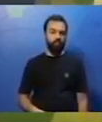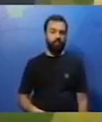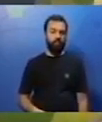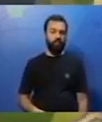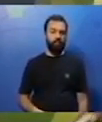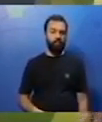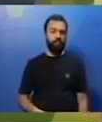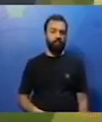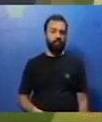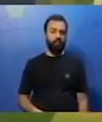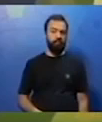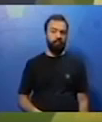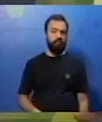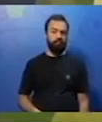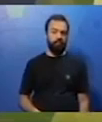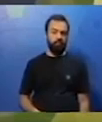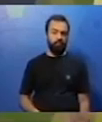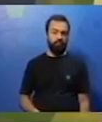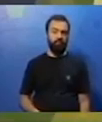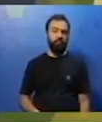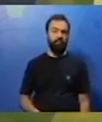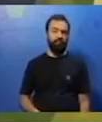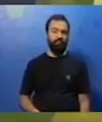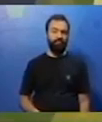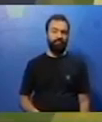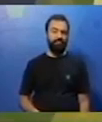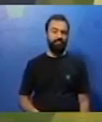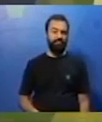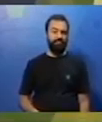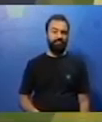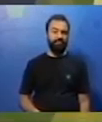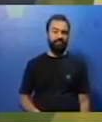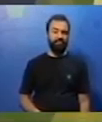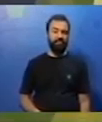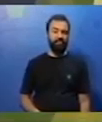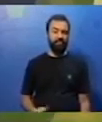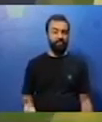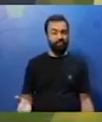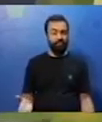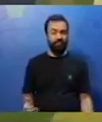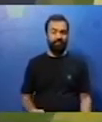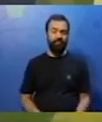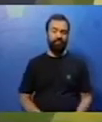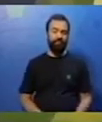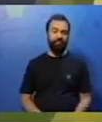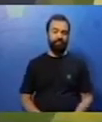Faltou por cento aqui. Ah, não. Tá aqui. Bom.